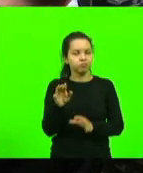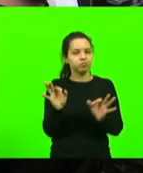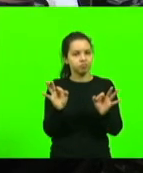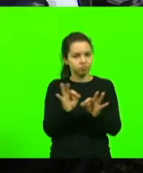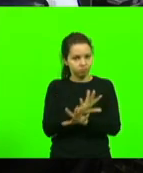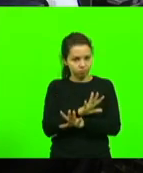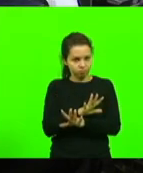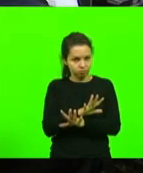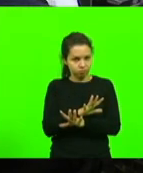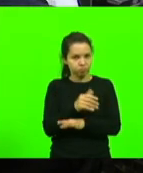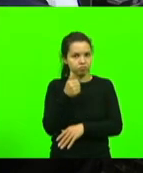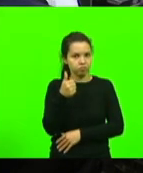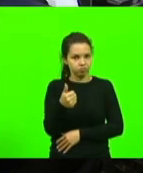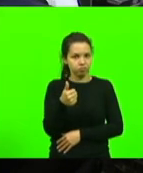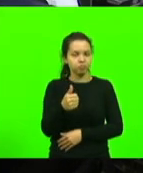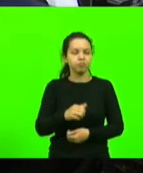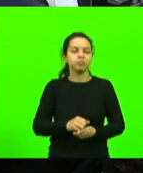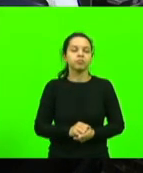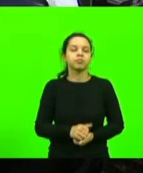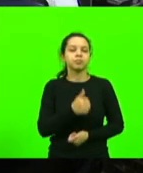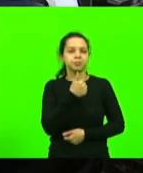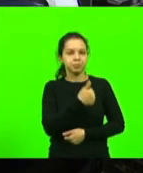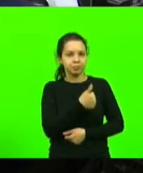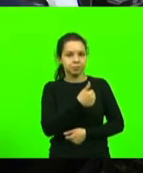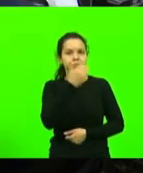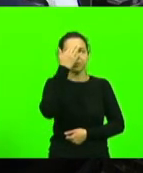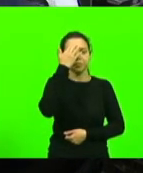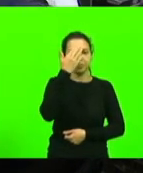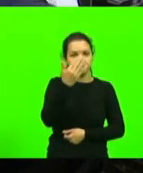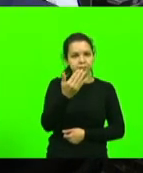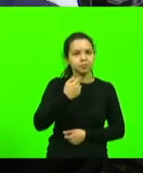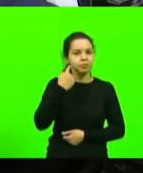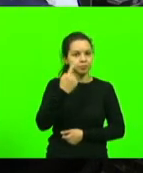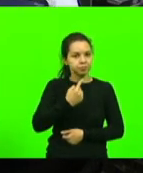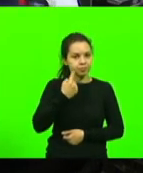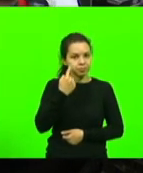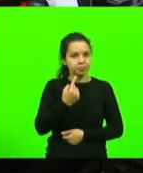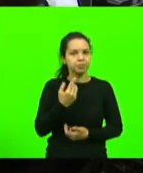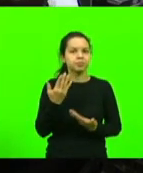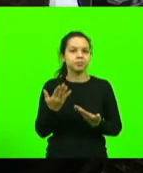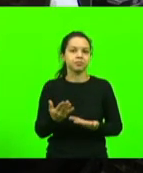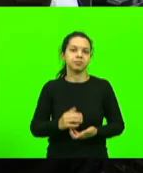tudo bem nada tudo bem muito muito obrigado deputada